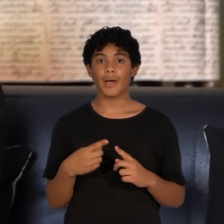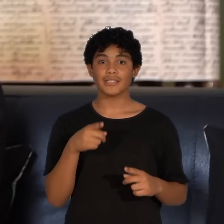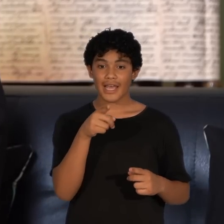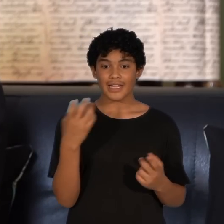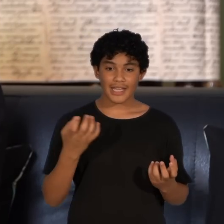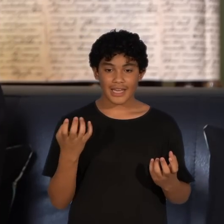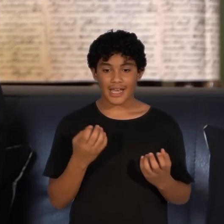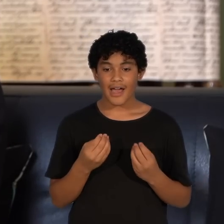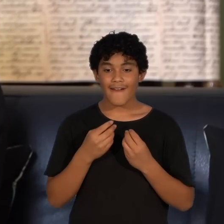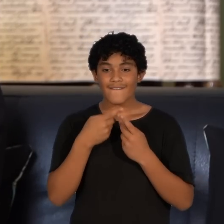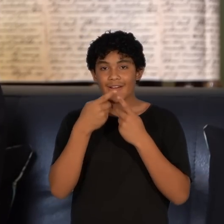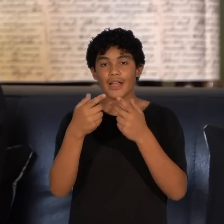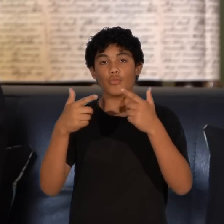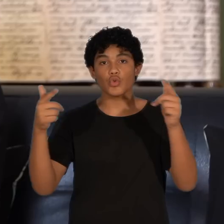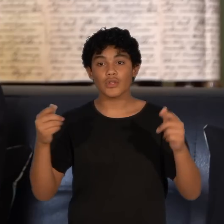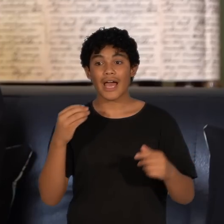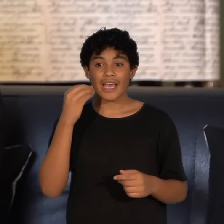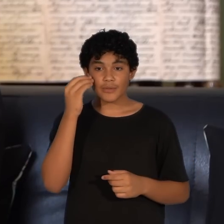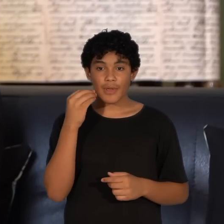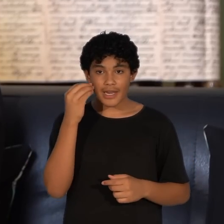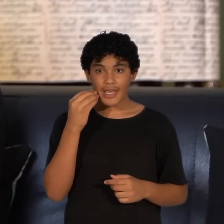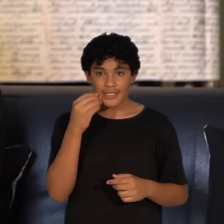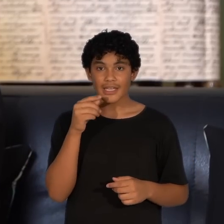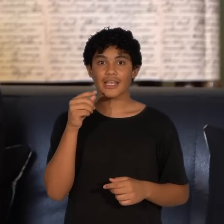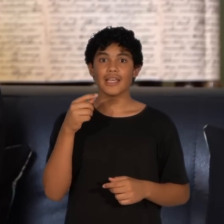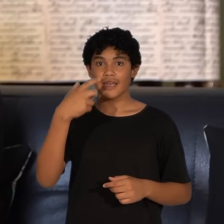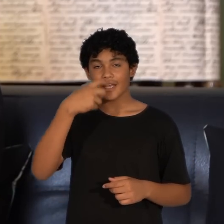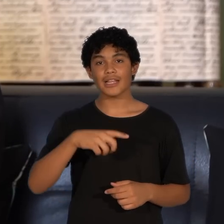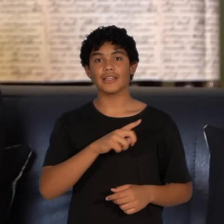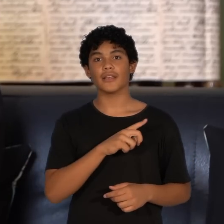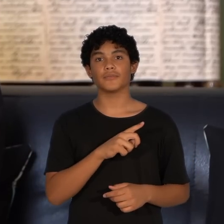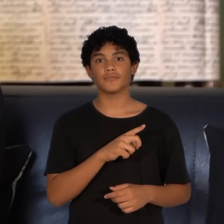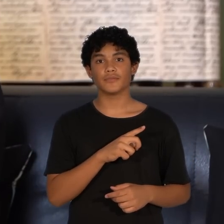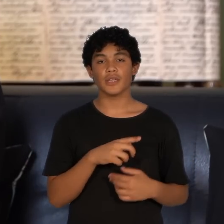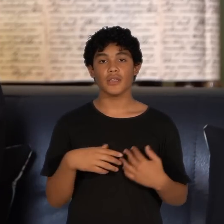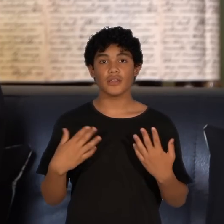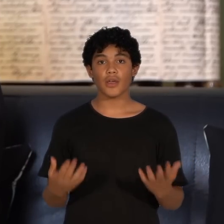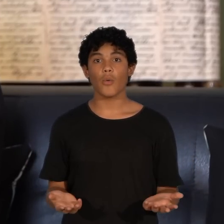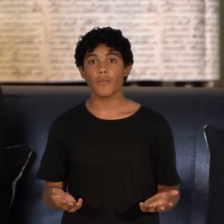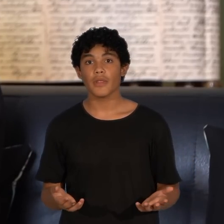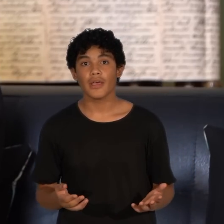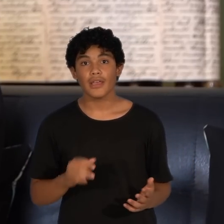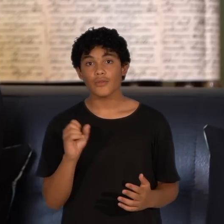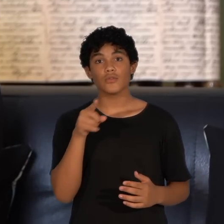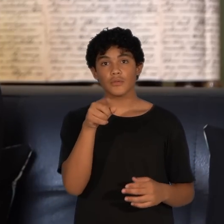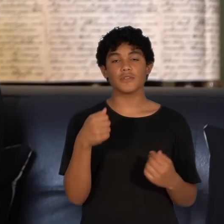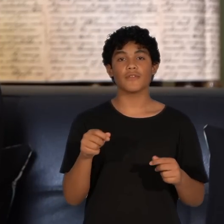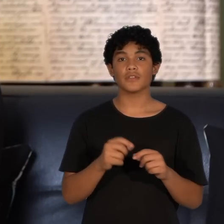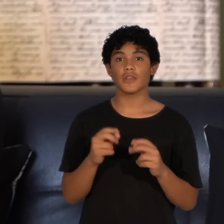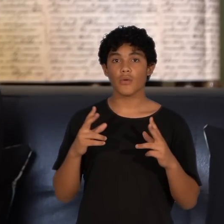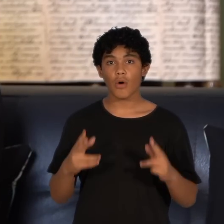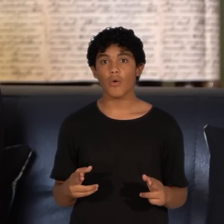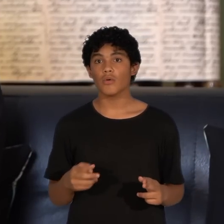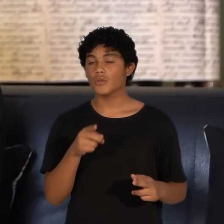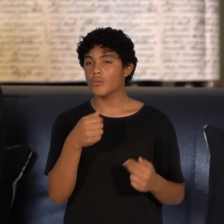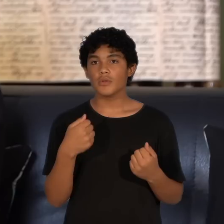teve com Jesus, ela corre para contar da sua própria experiência. Isso é testemunho, é entregar aquilo que fizeram